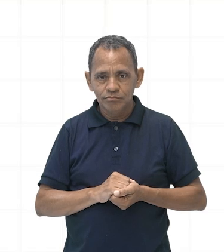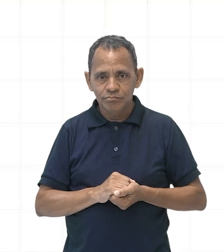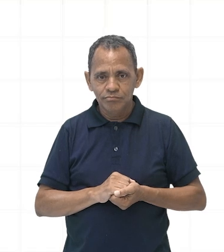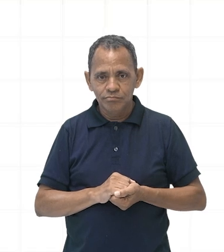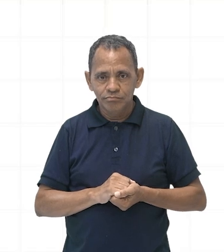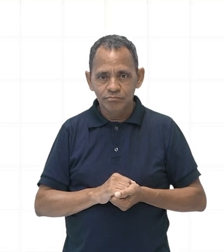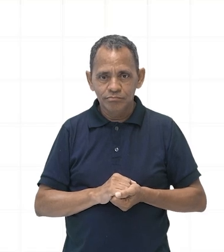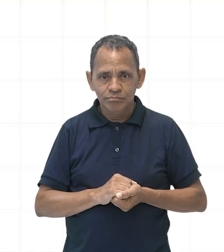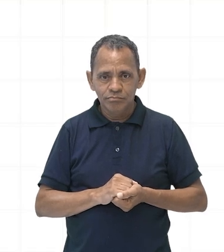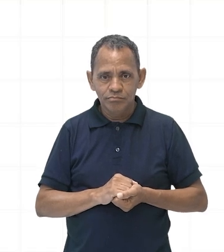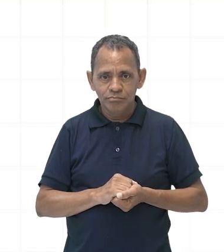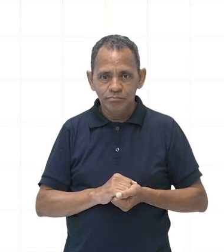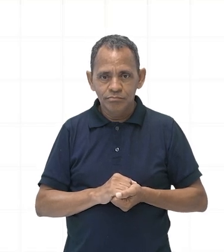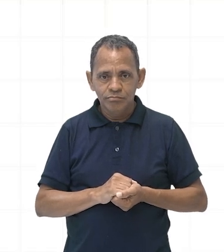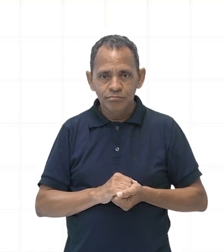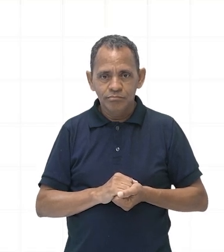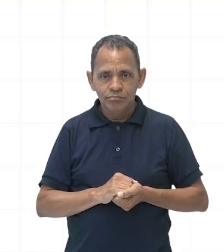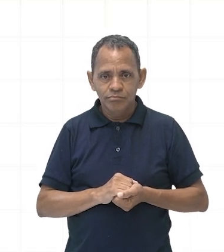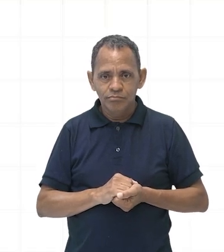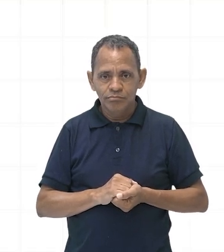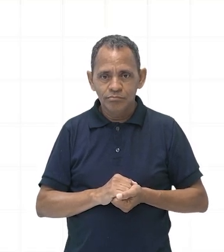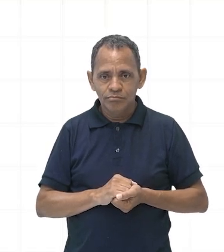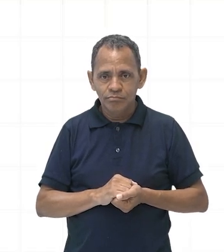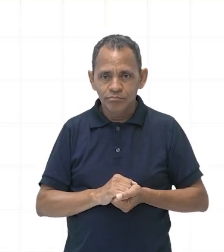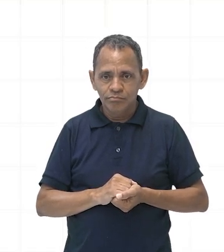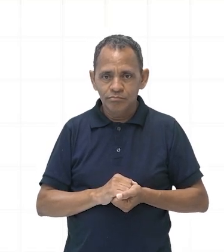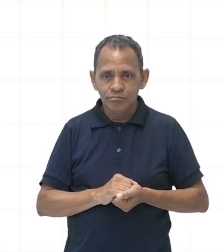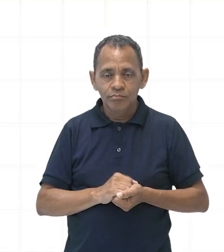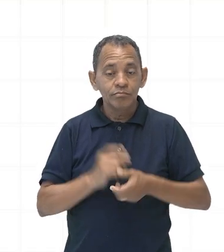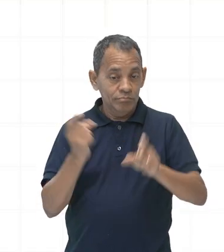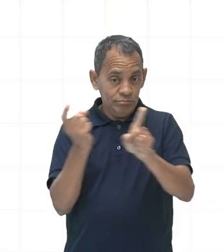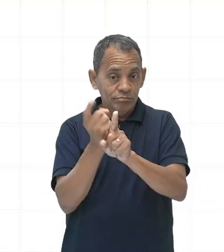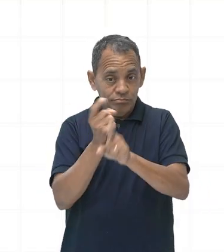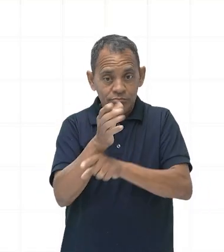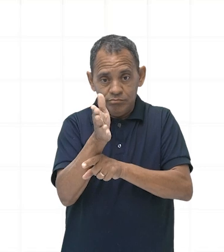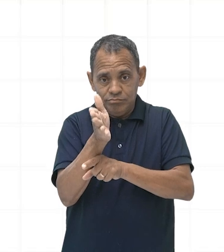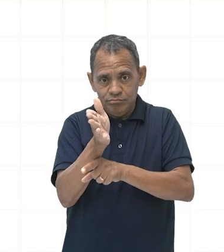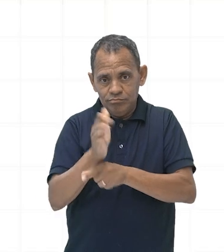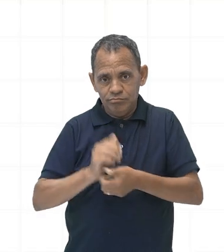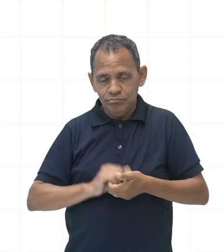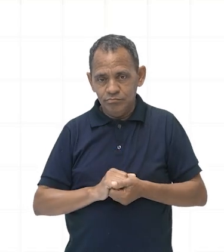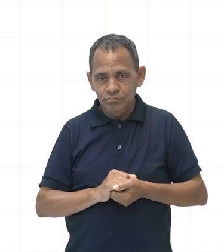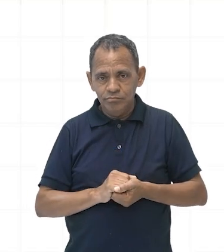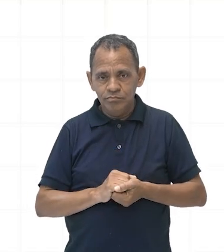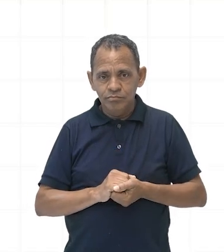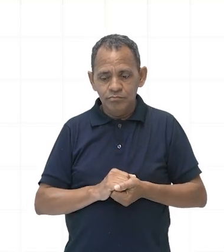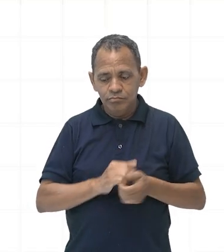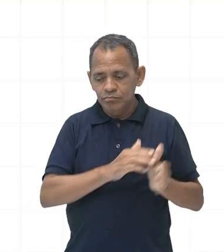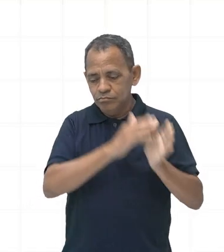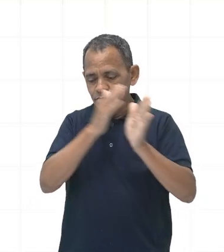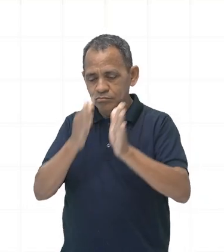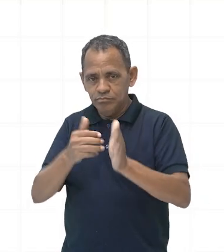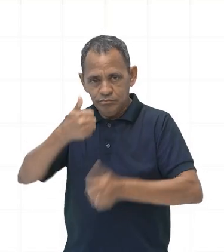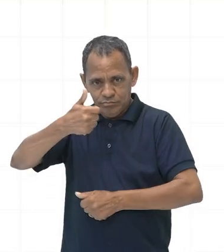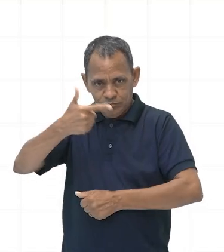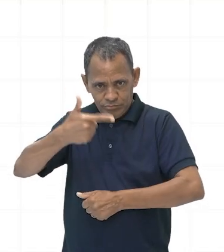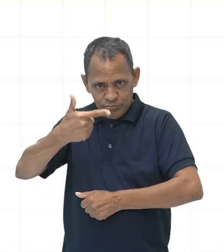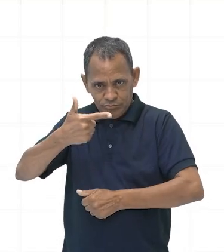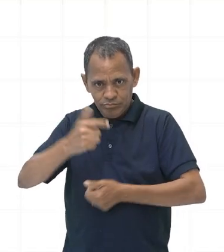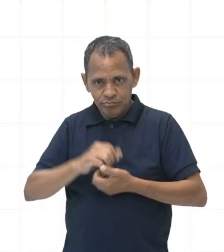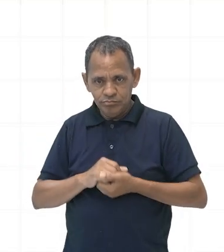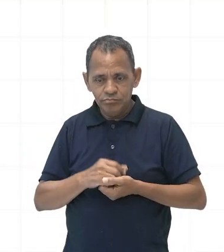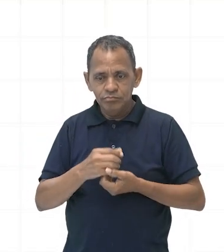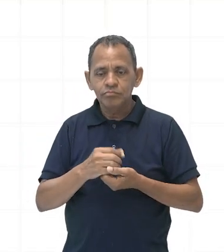de quilômetros. Né? Então, identifiquei as grandezas e o segundo passo é preencher